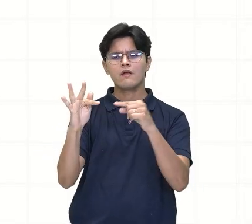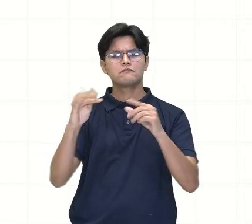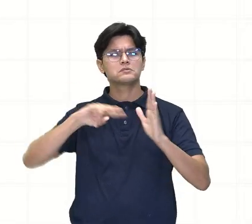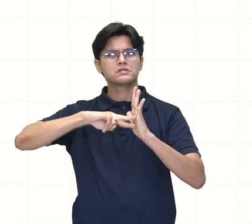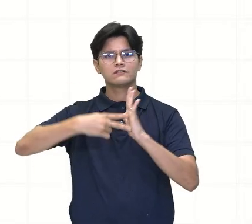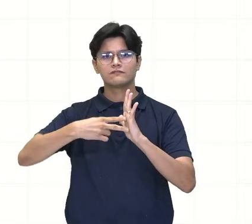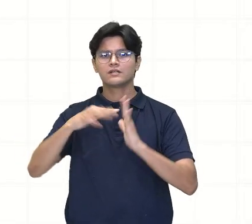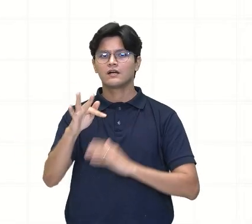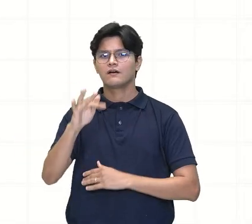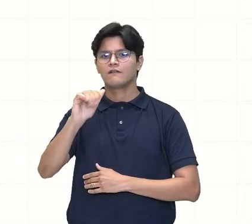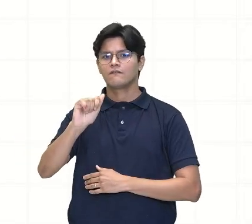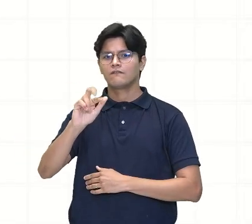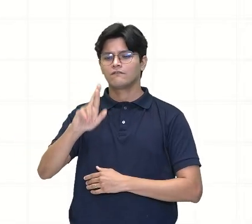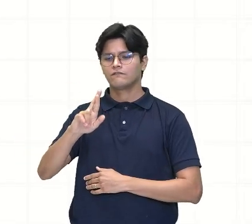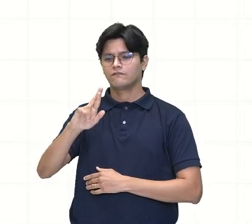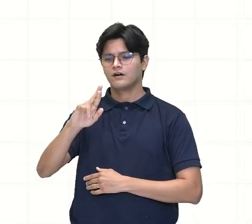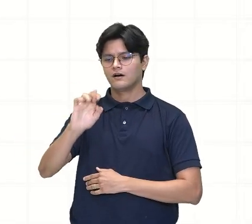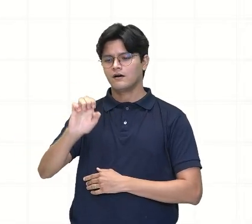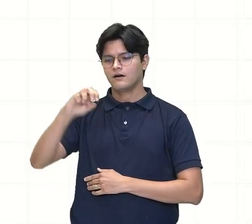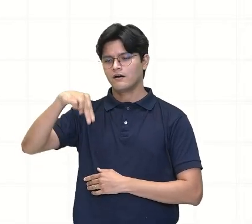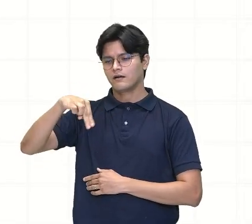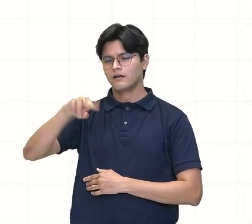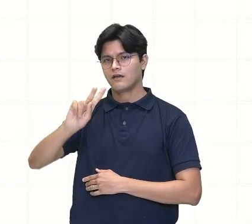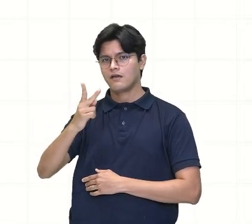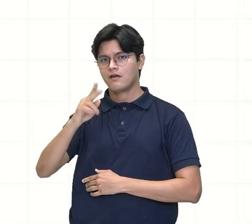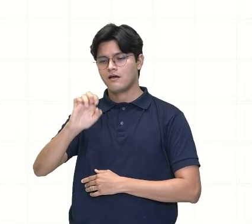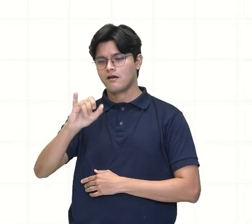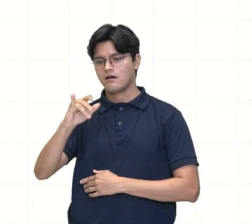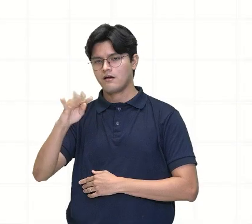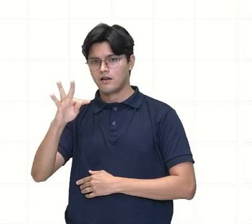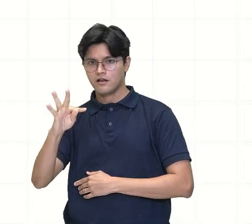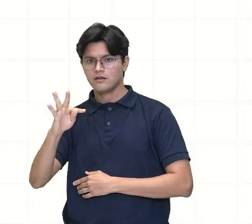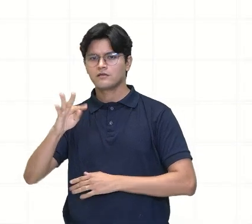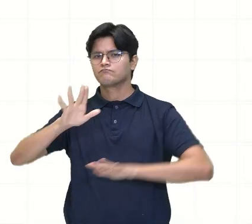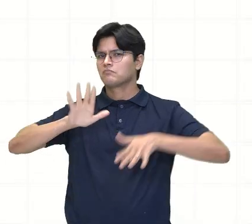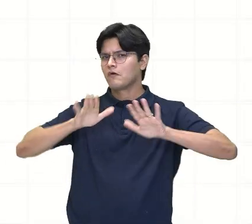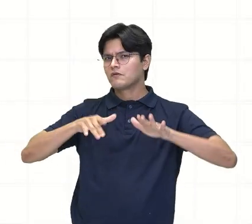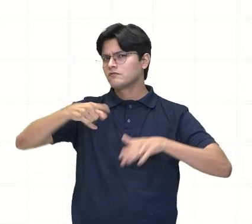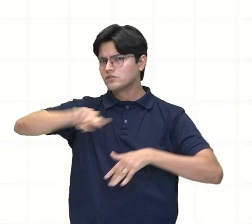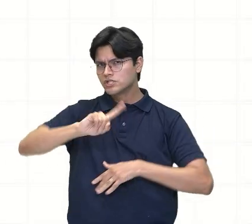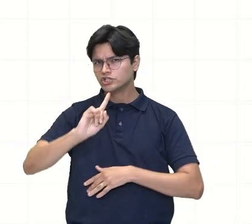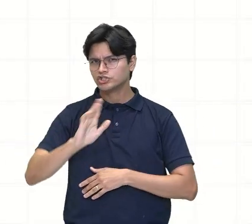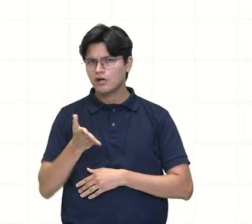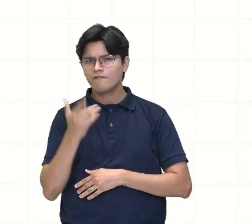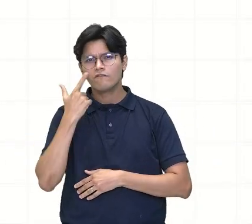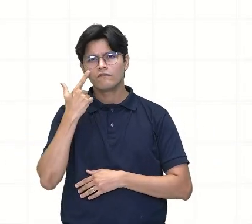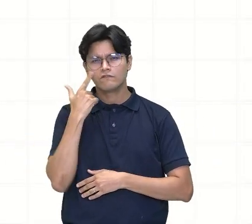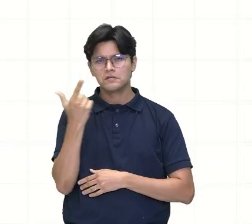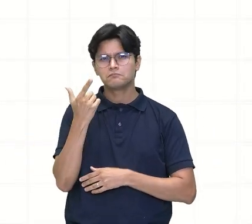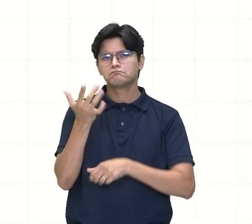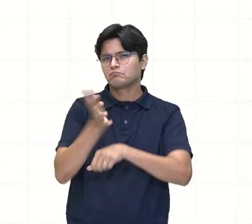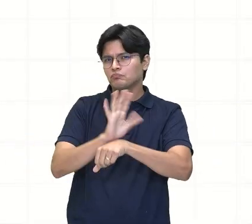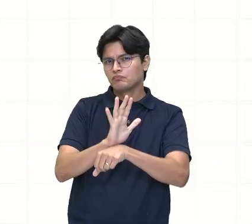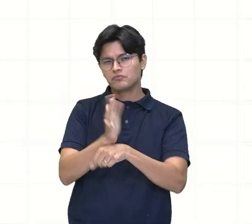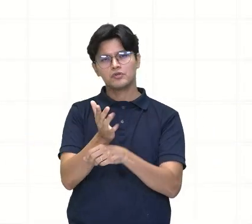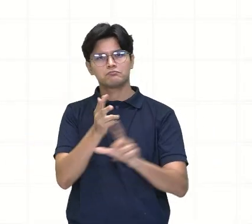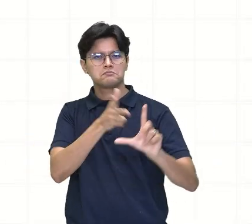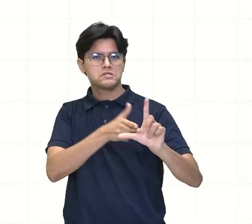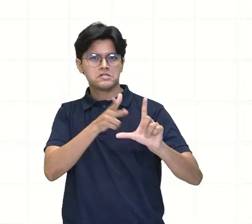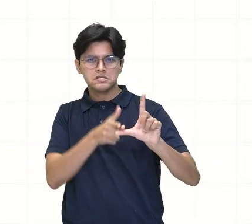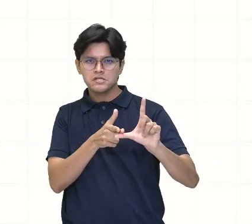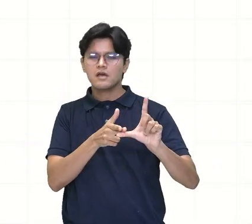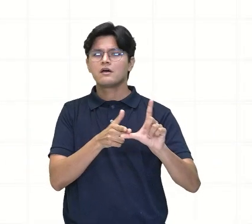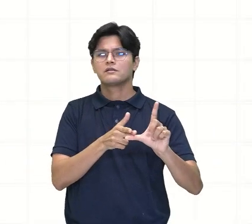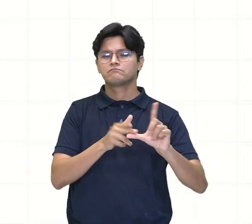outros países, vocês já devem ter visto em filmes, em séries de TV, que as temperaturas algumas vezes